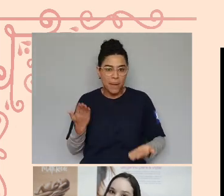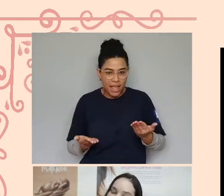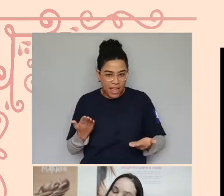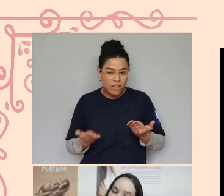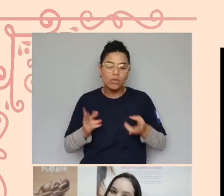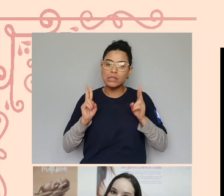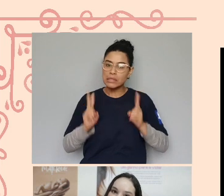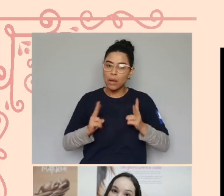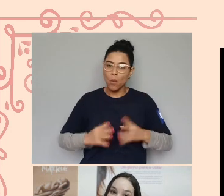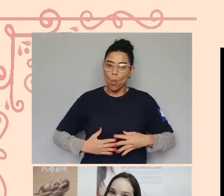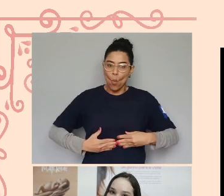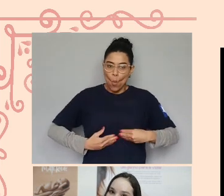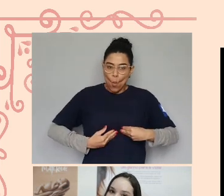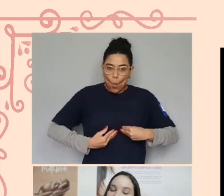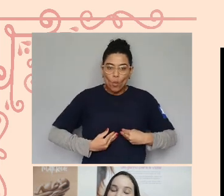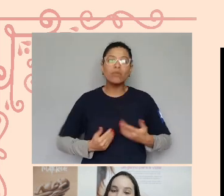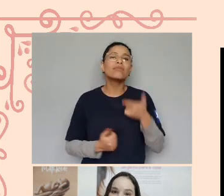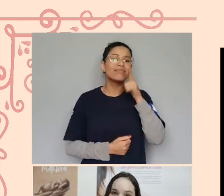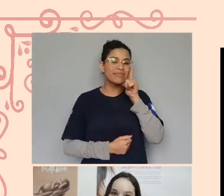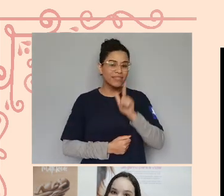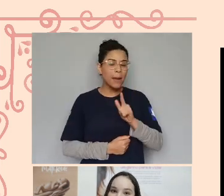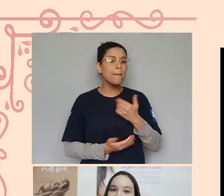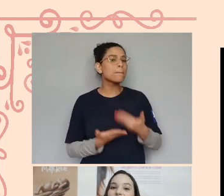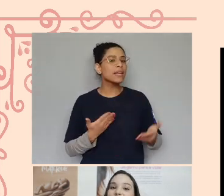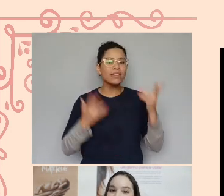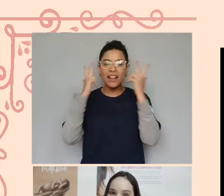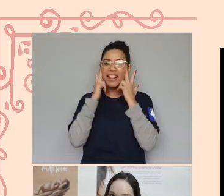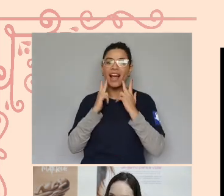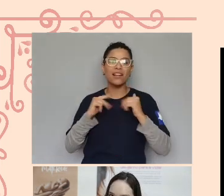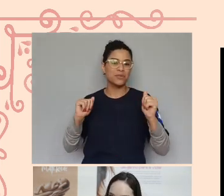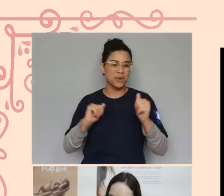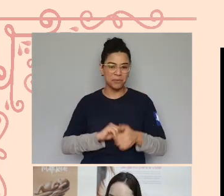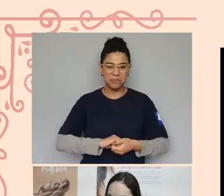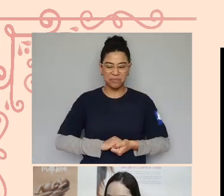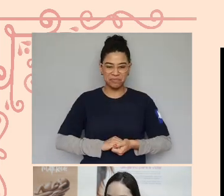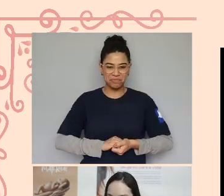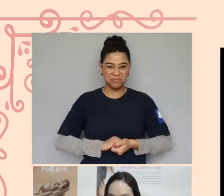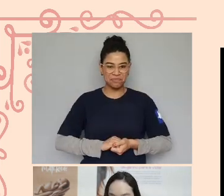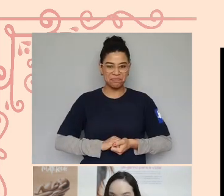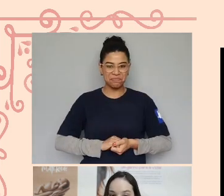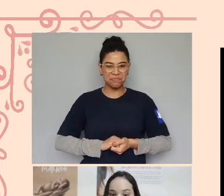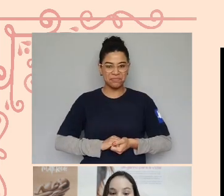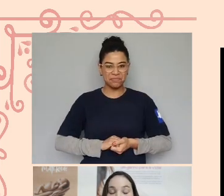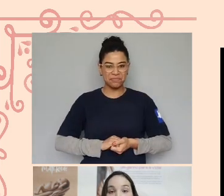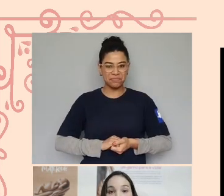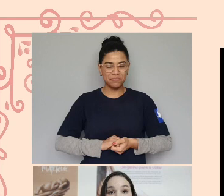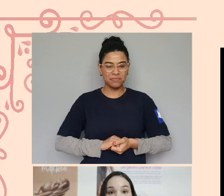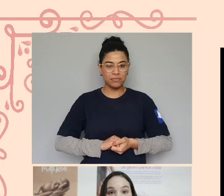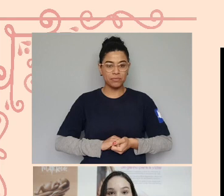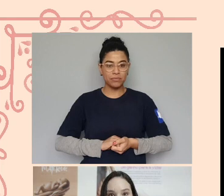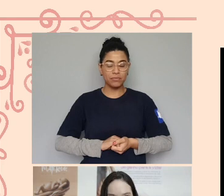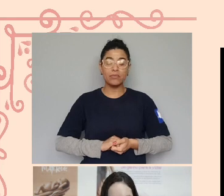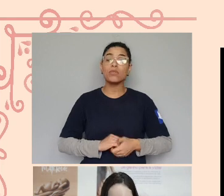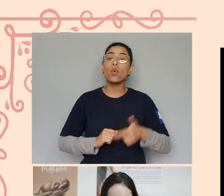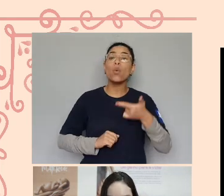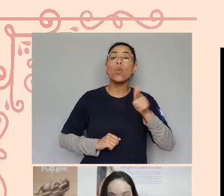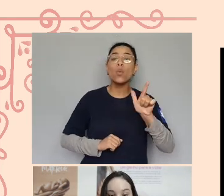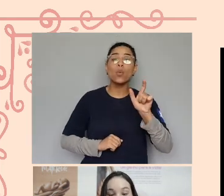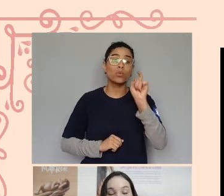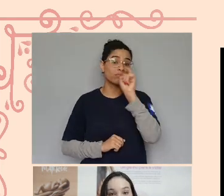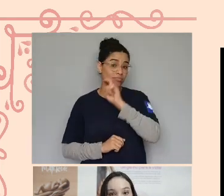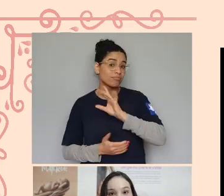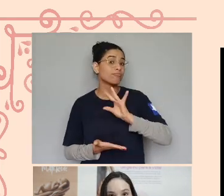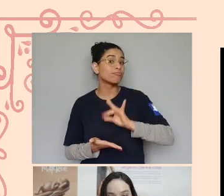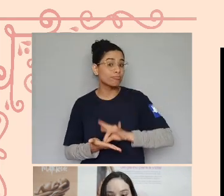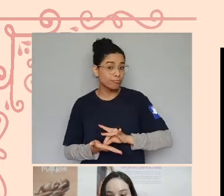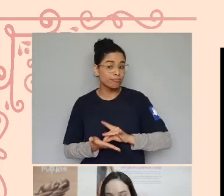contraindo cada vez que o bebê vai sugando, então essa perda ela vai acontecer gradualmente. Próximo fato ou fake: